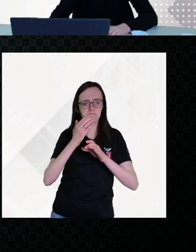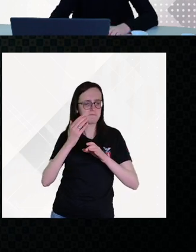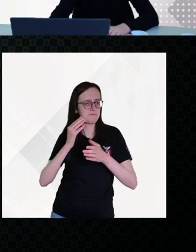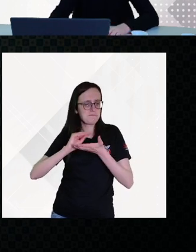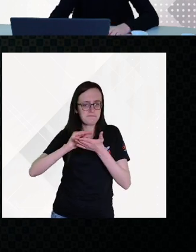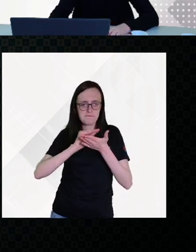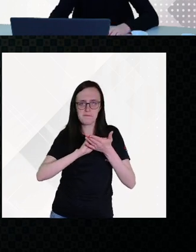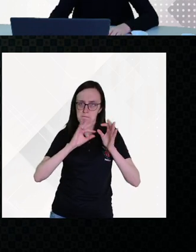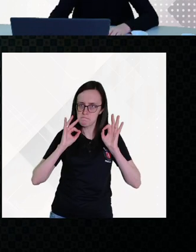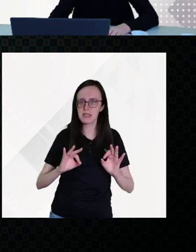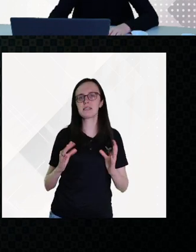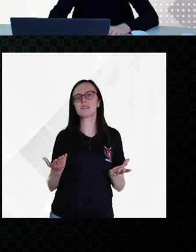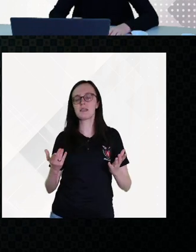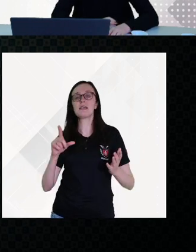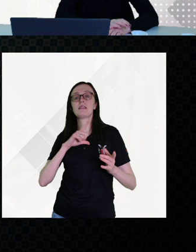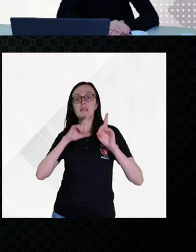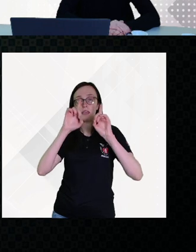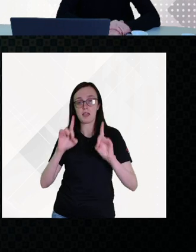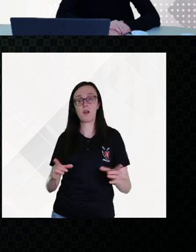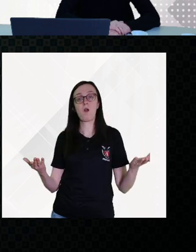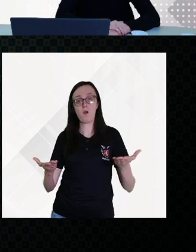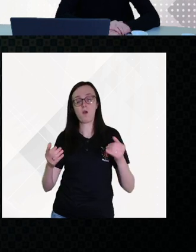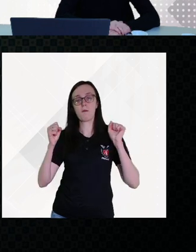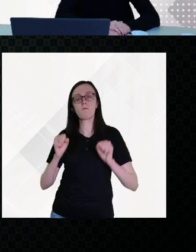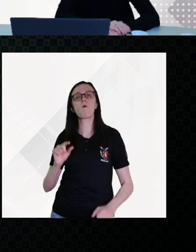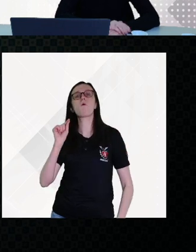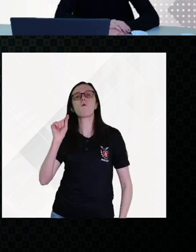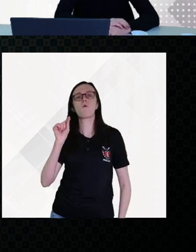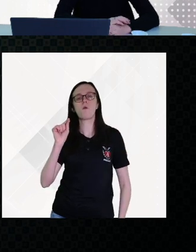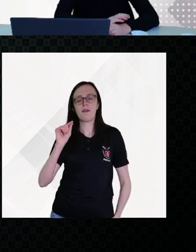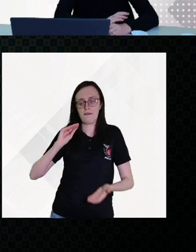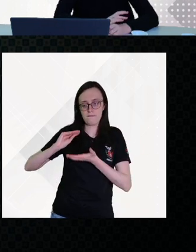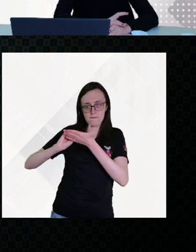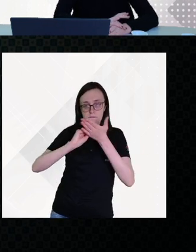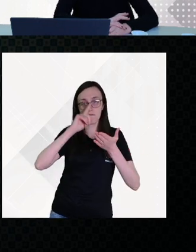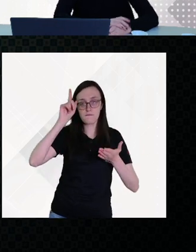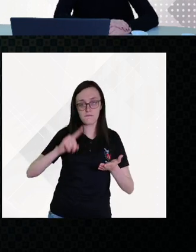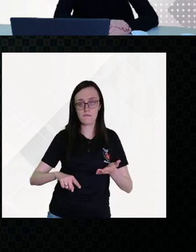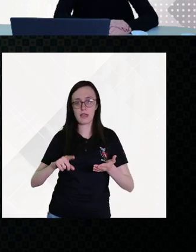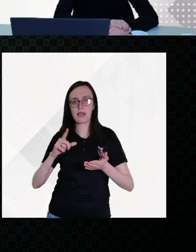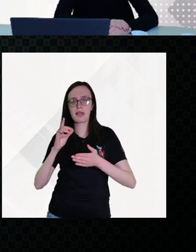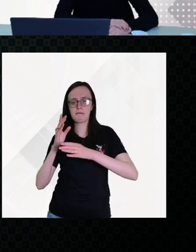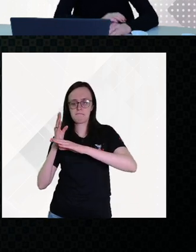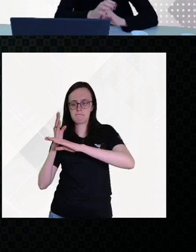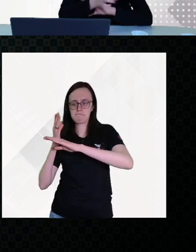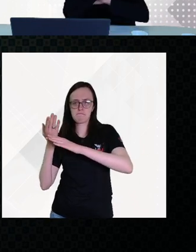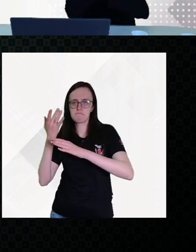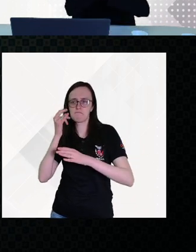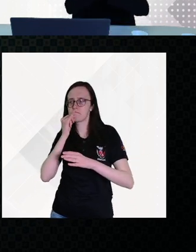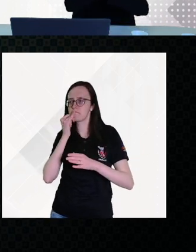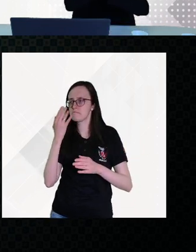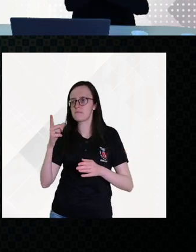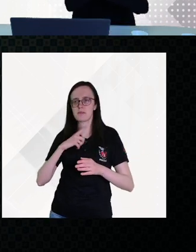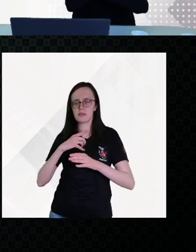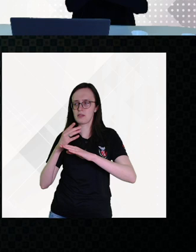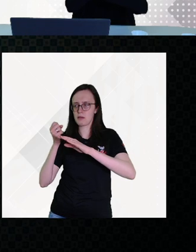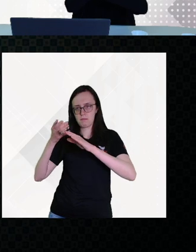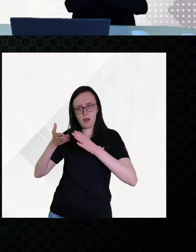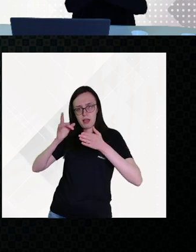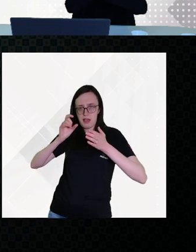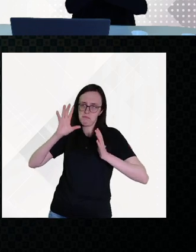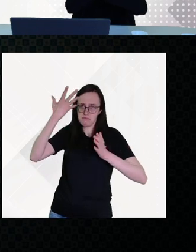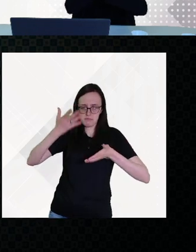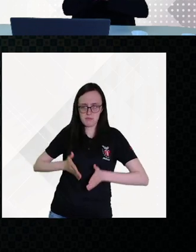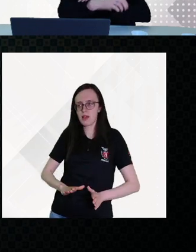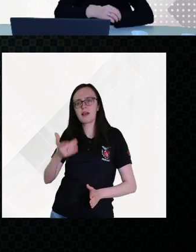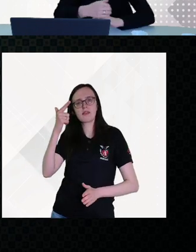Então, essas deficiências, elas podem ser longitudinais, que é a ausência de parte, né? Do rádio, por exemplo, ele pode nascer só